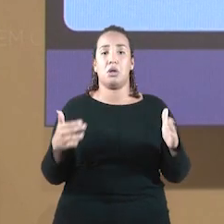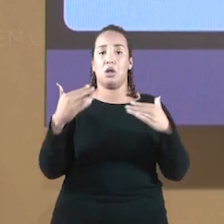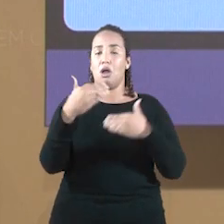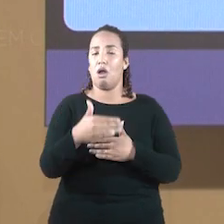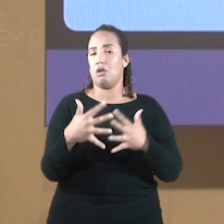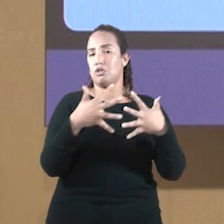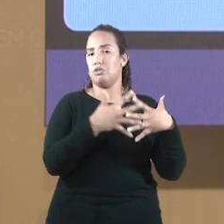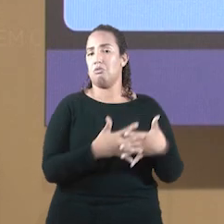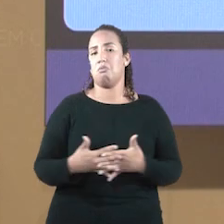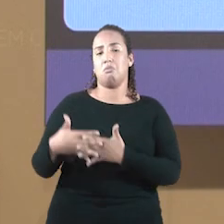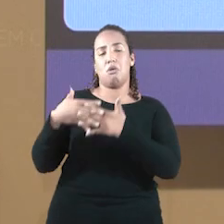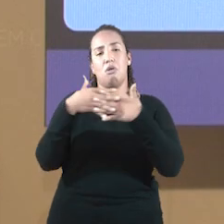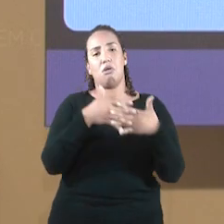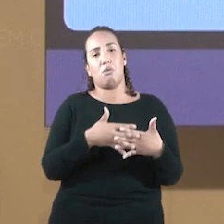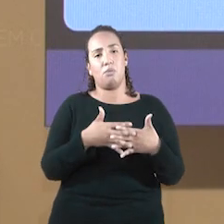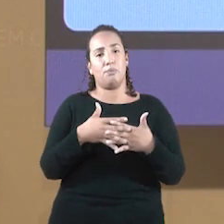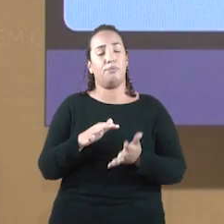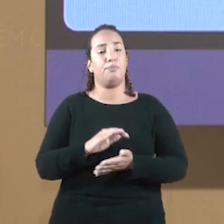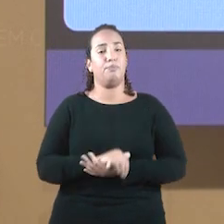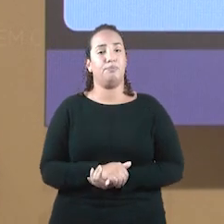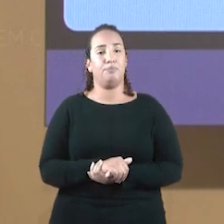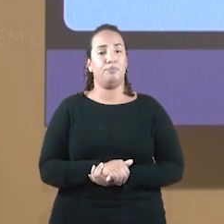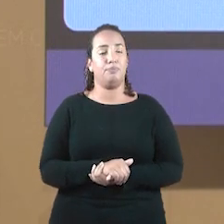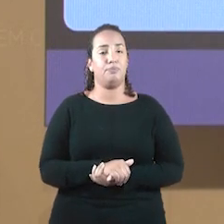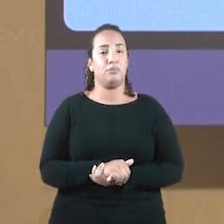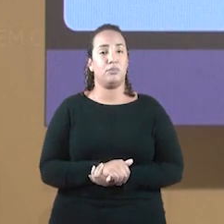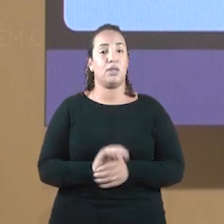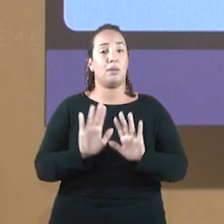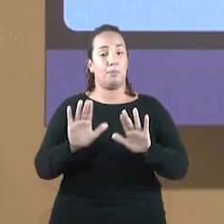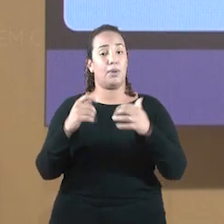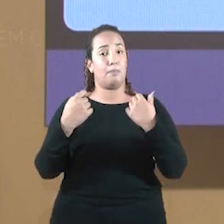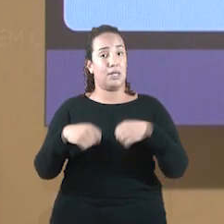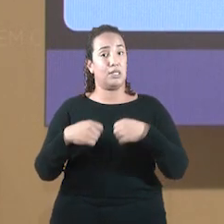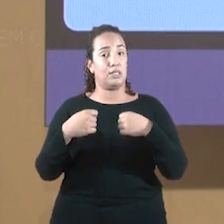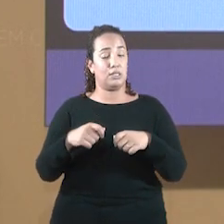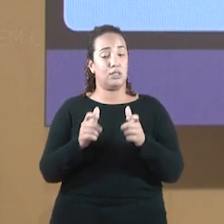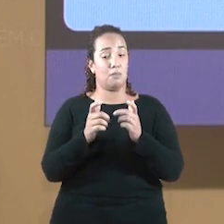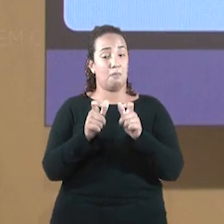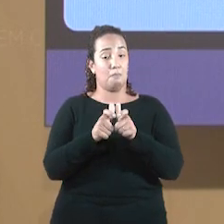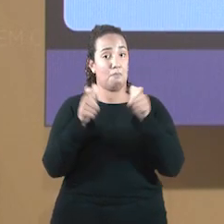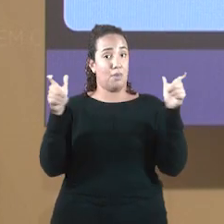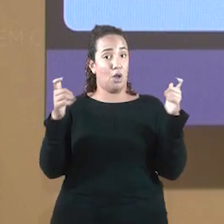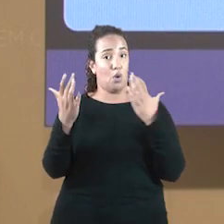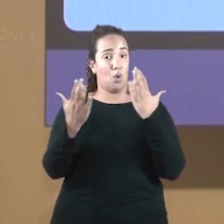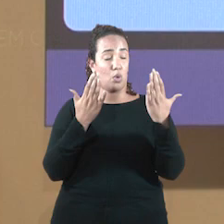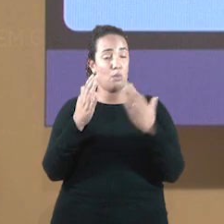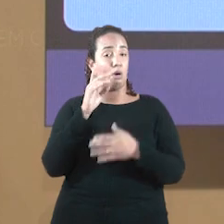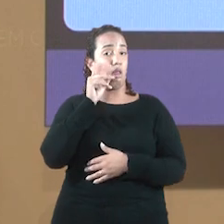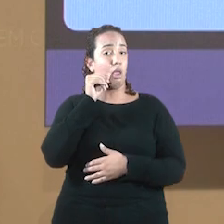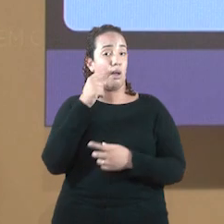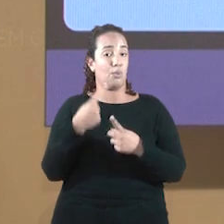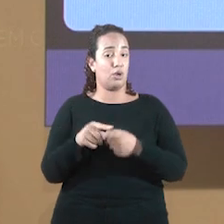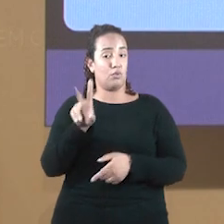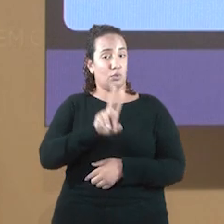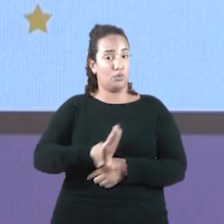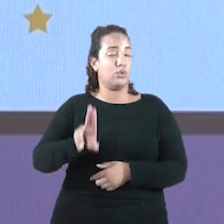caminhão. Só precisam ser objetos maiores que o lápis, pois vamos usar o lápis para